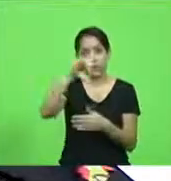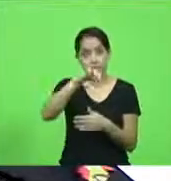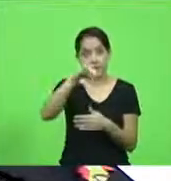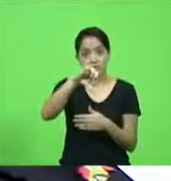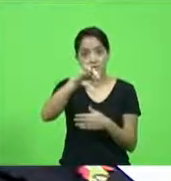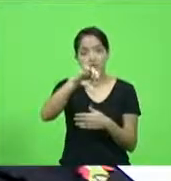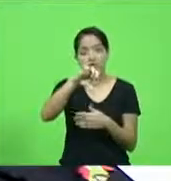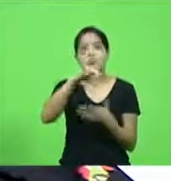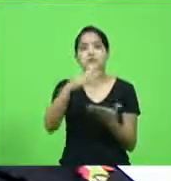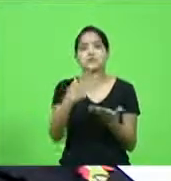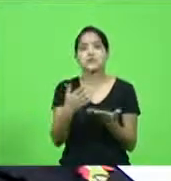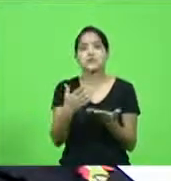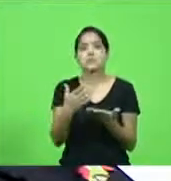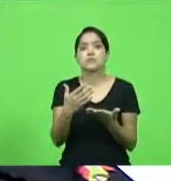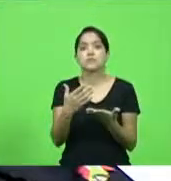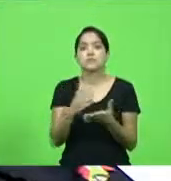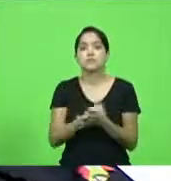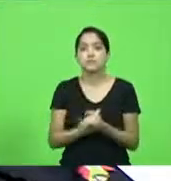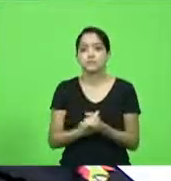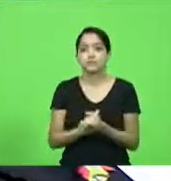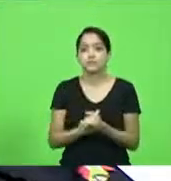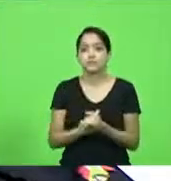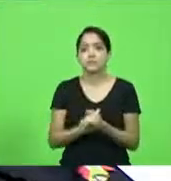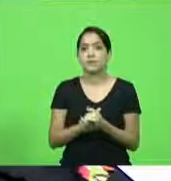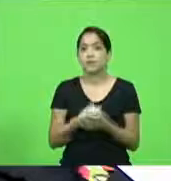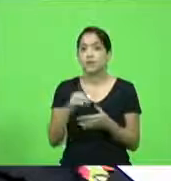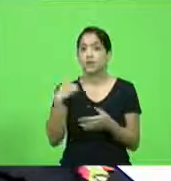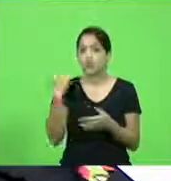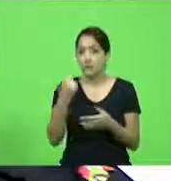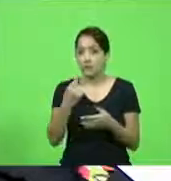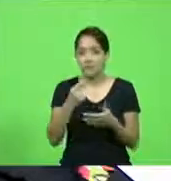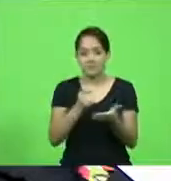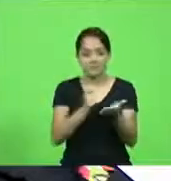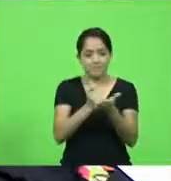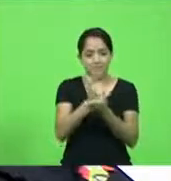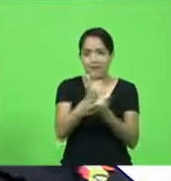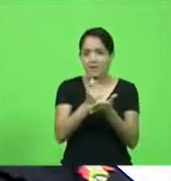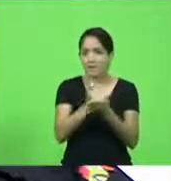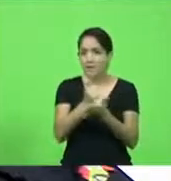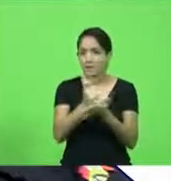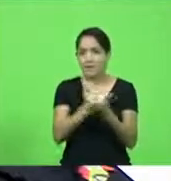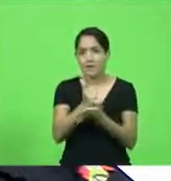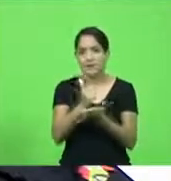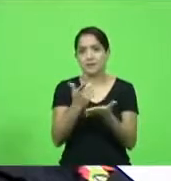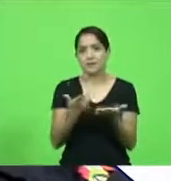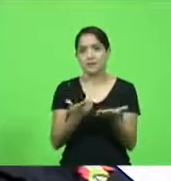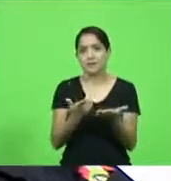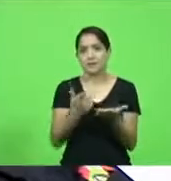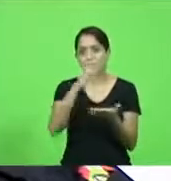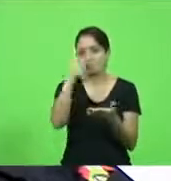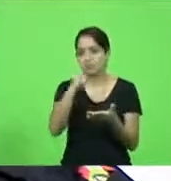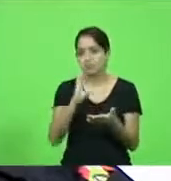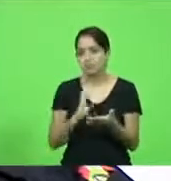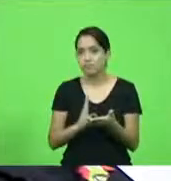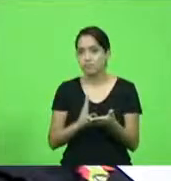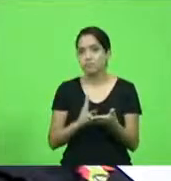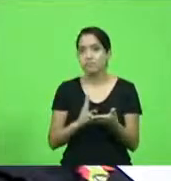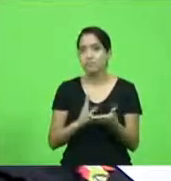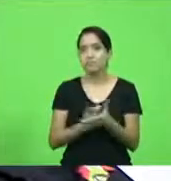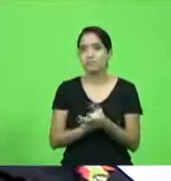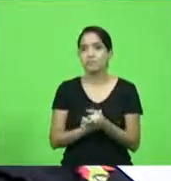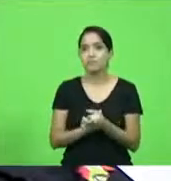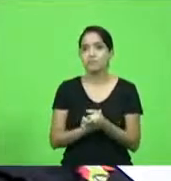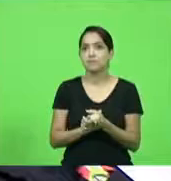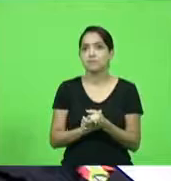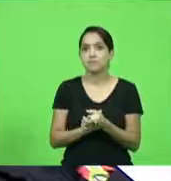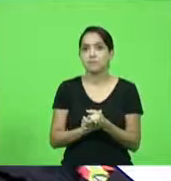em retorno. Nós somos pagadores de Brasil. O Brasil é nosso,